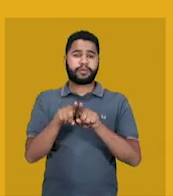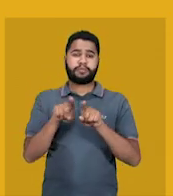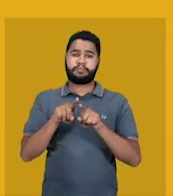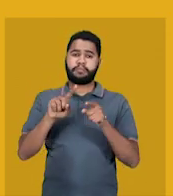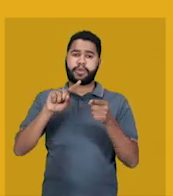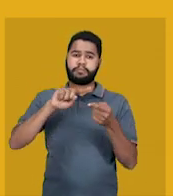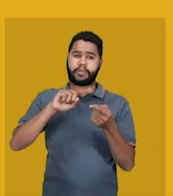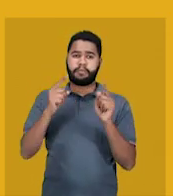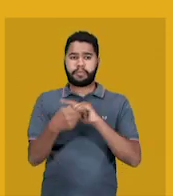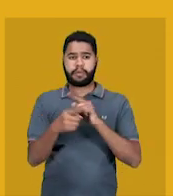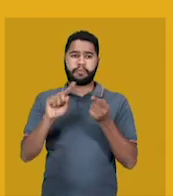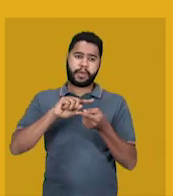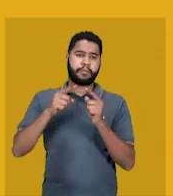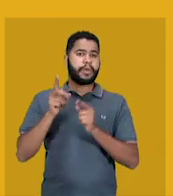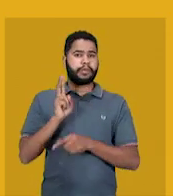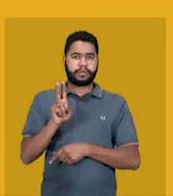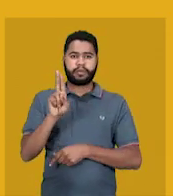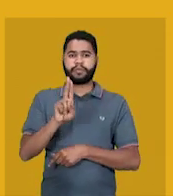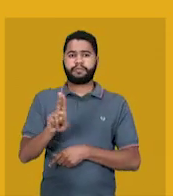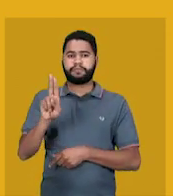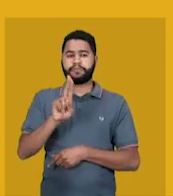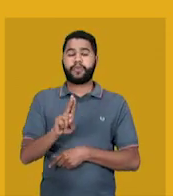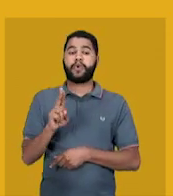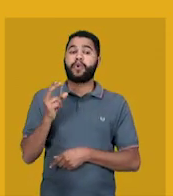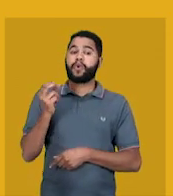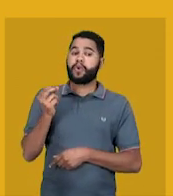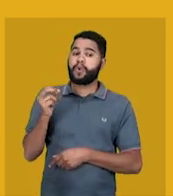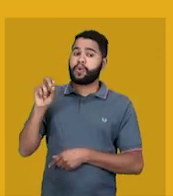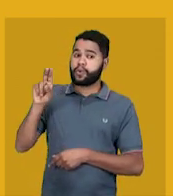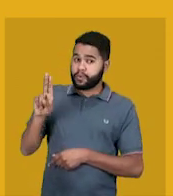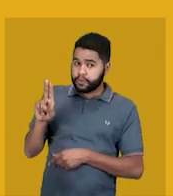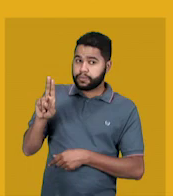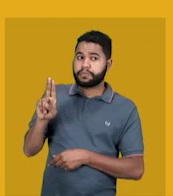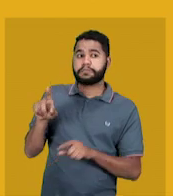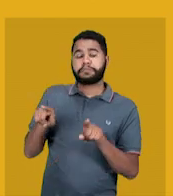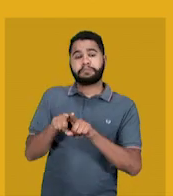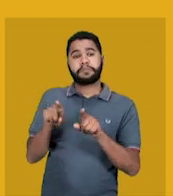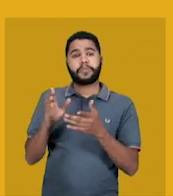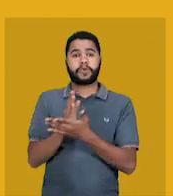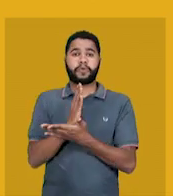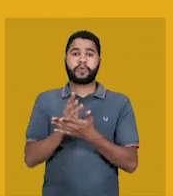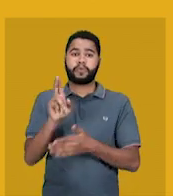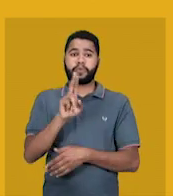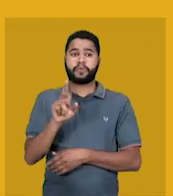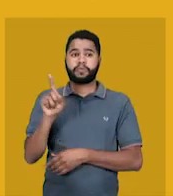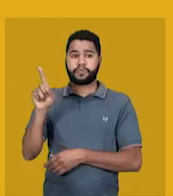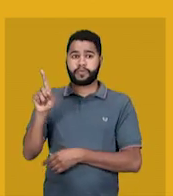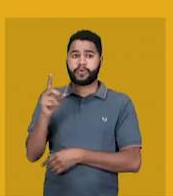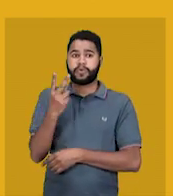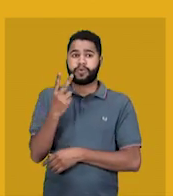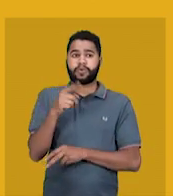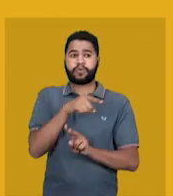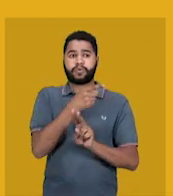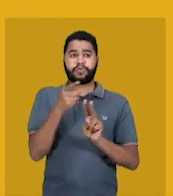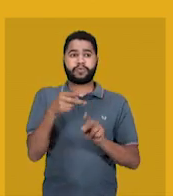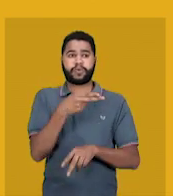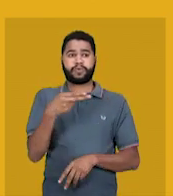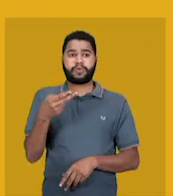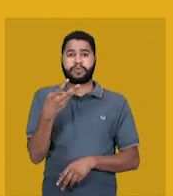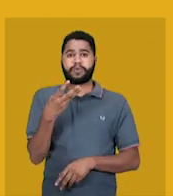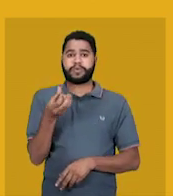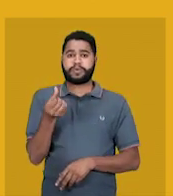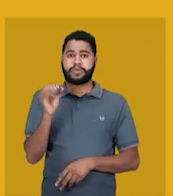essa relação vai ser sempre usada ou tem gente gosta utilizar esse aqui ó 2 Pin =